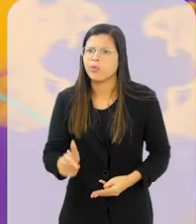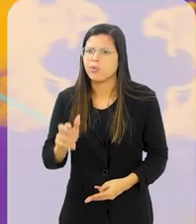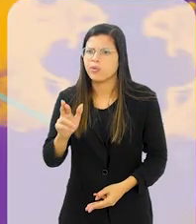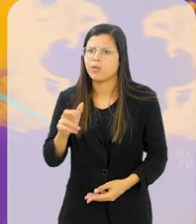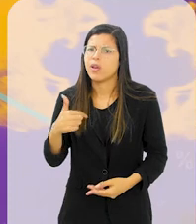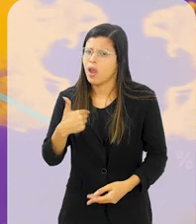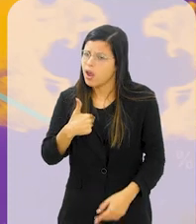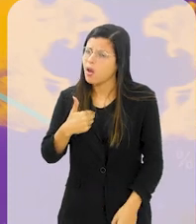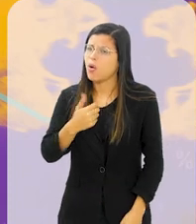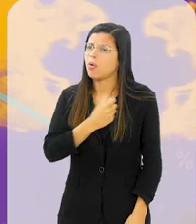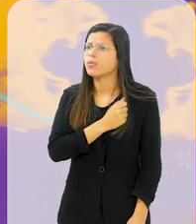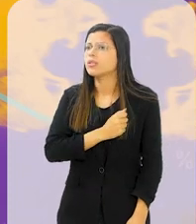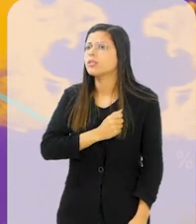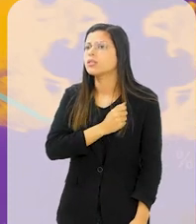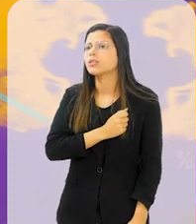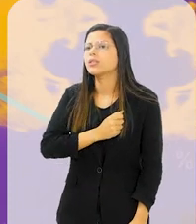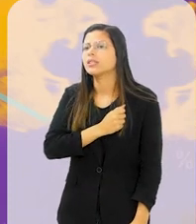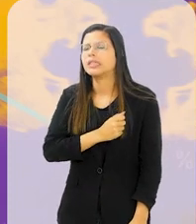Rafael Marques,